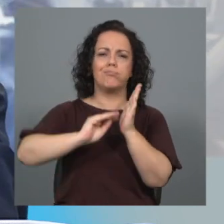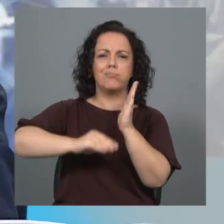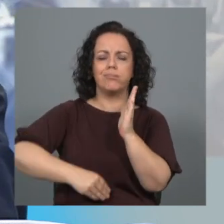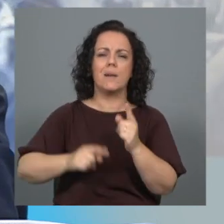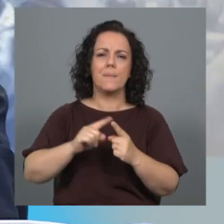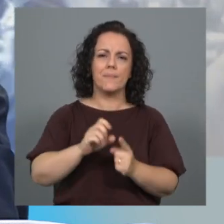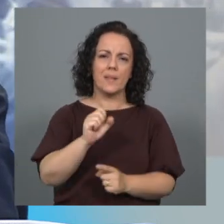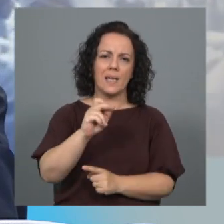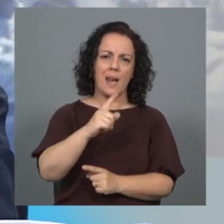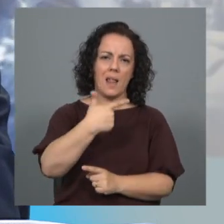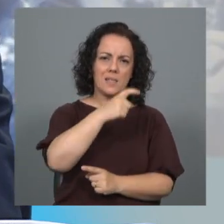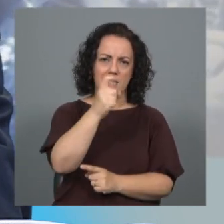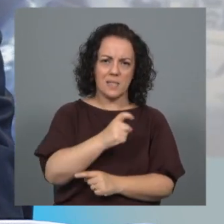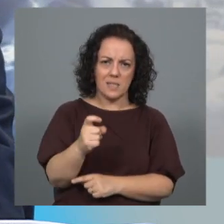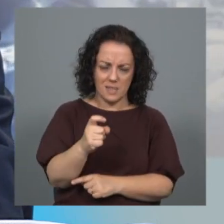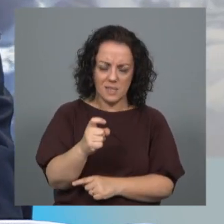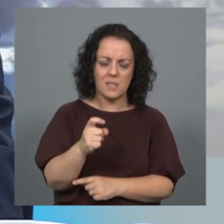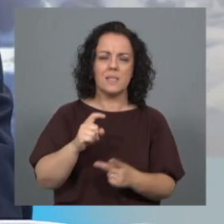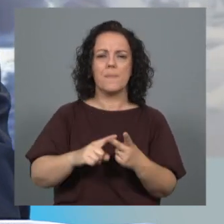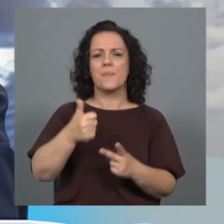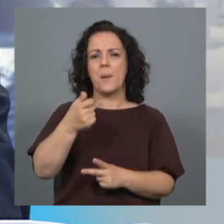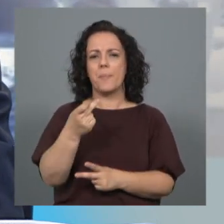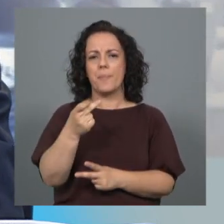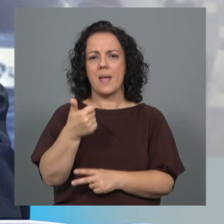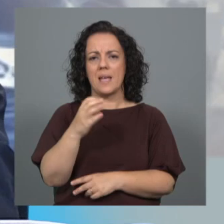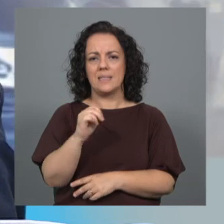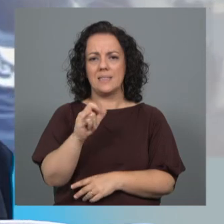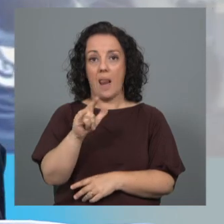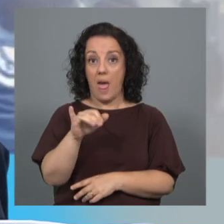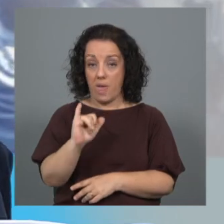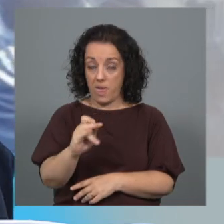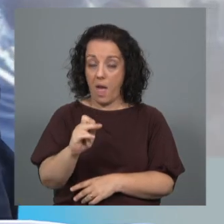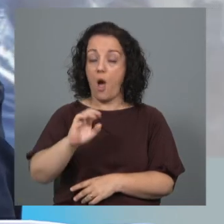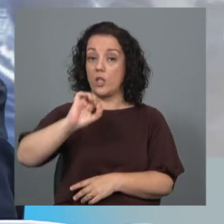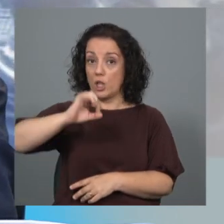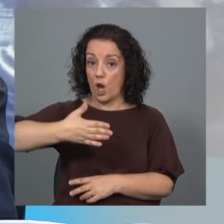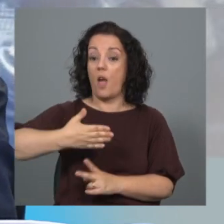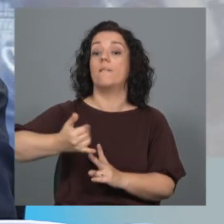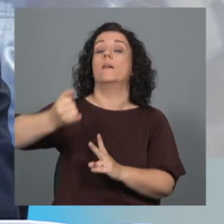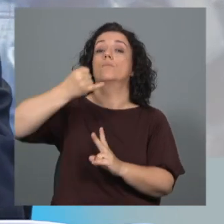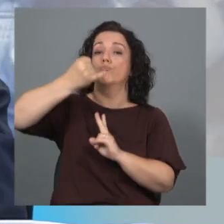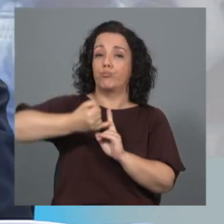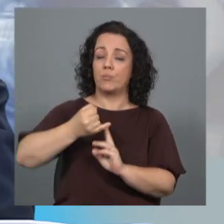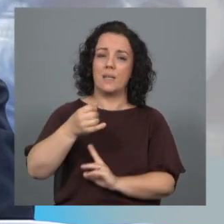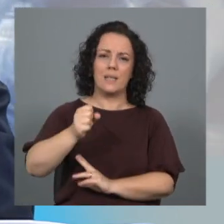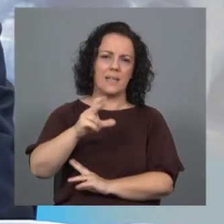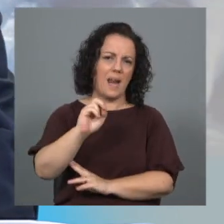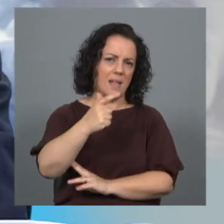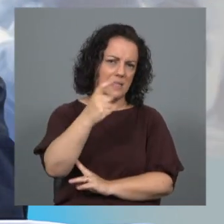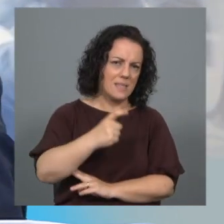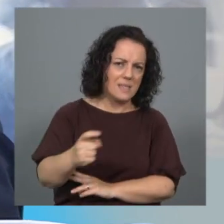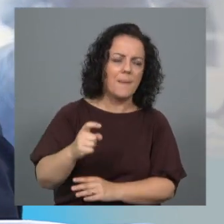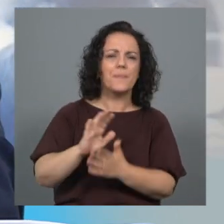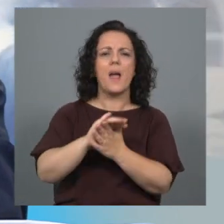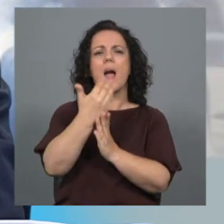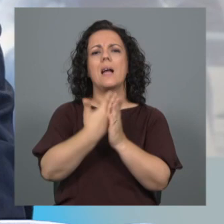Graz, desde Basileia em 89, depois Graz, na própria Carta Ecuménica para a Europa, que estamos a